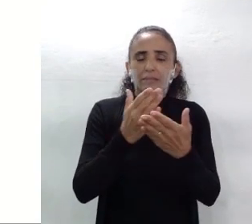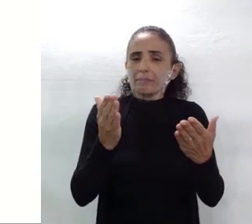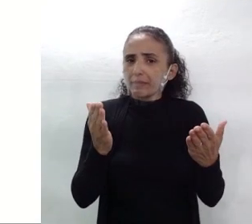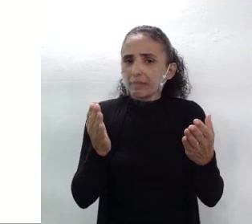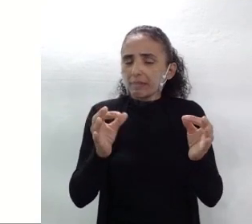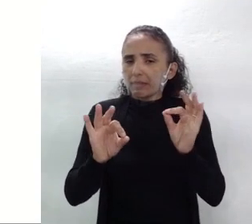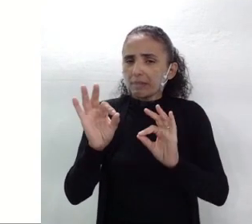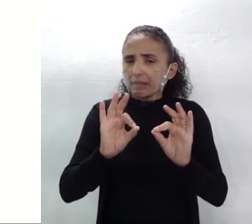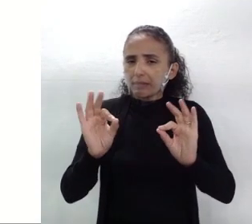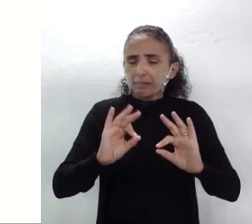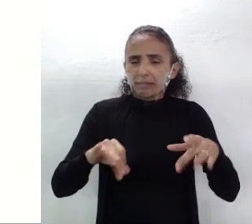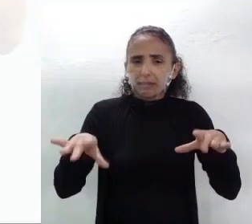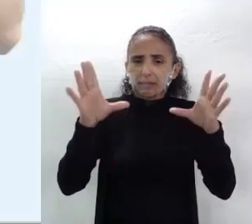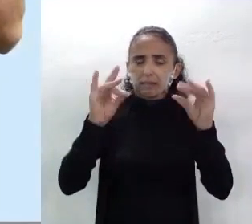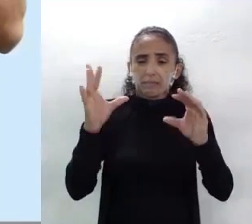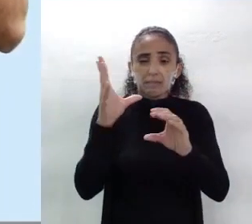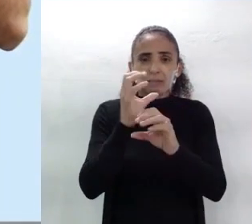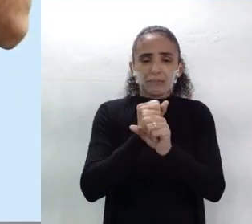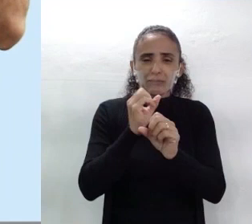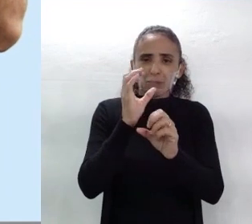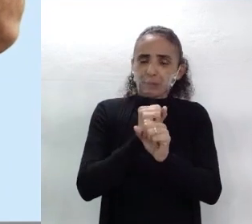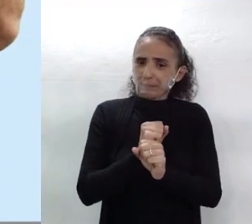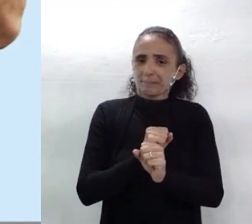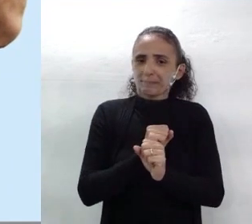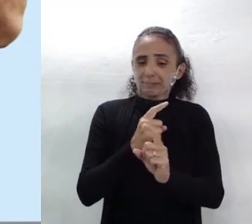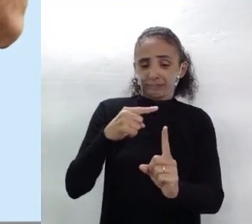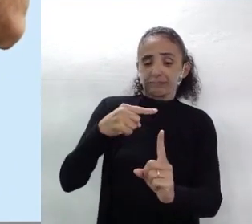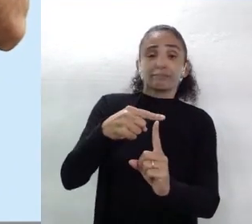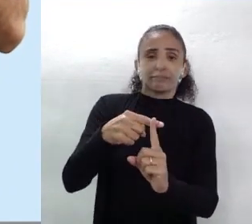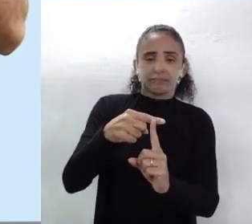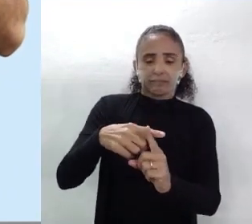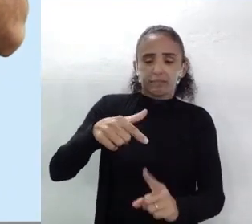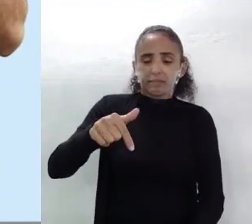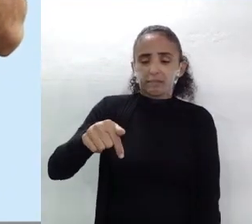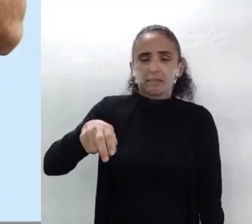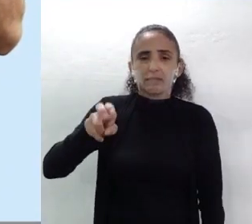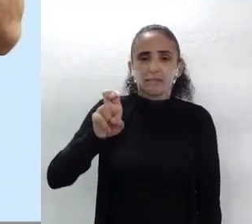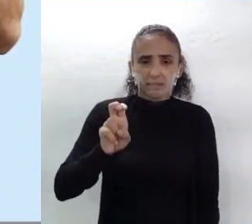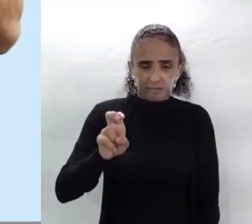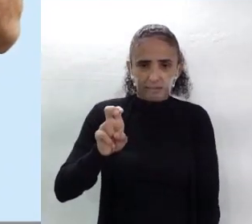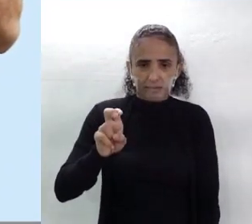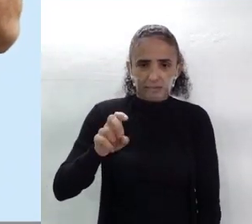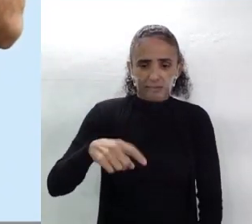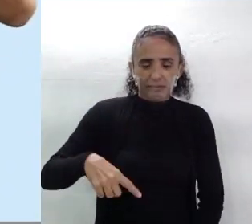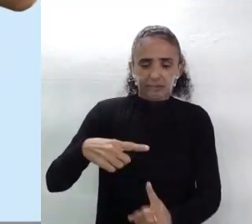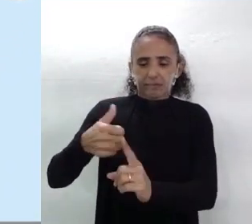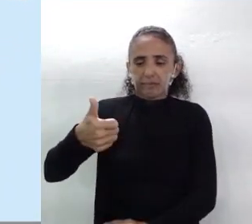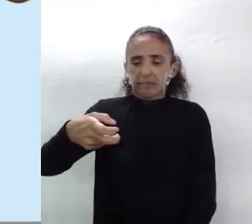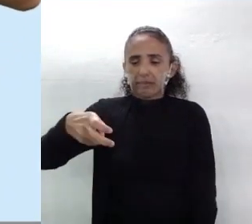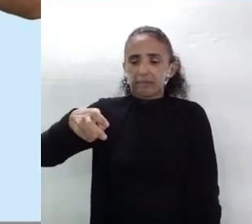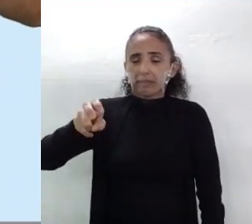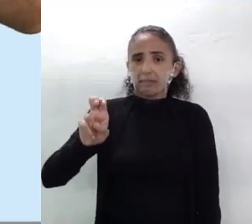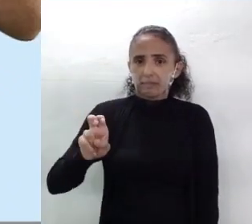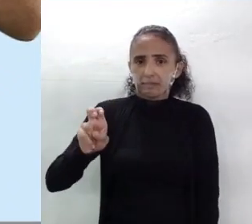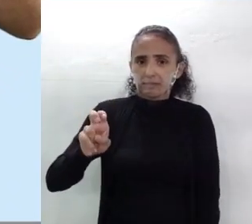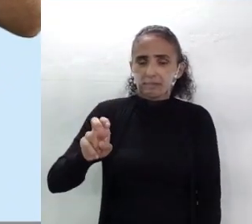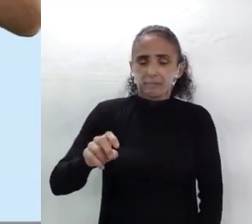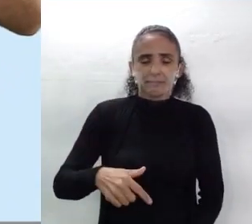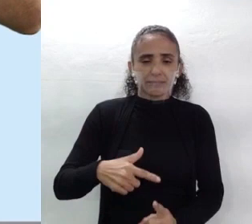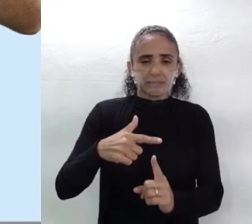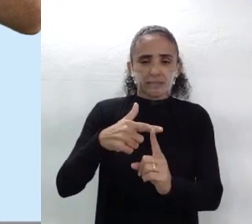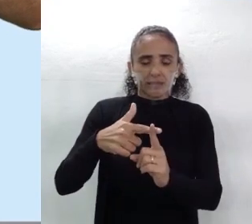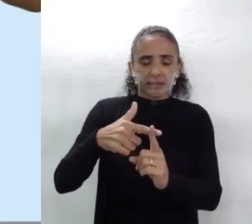vai somar. Veja o seguinte. Então, ó, 75 e 15. 75 e